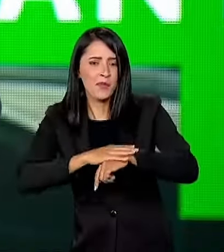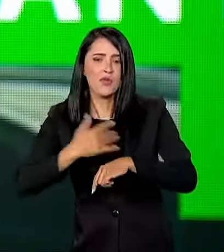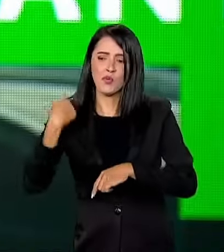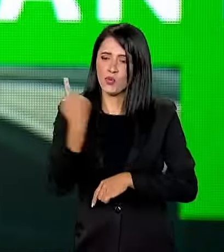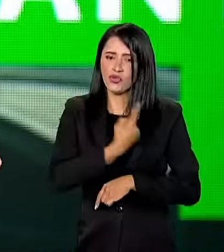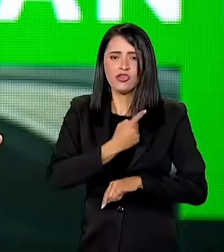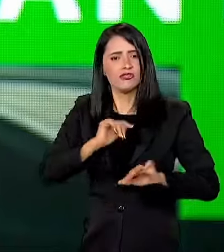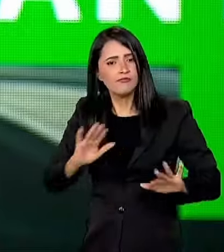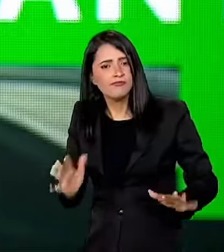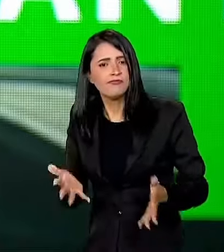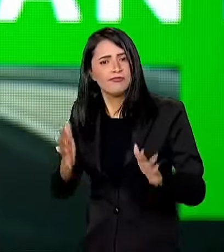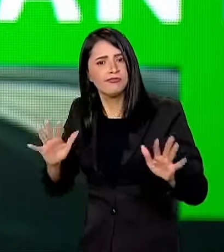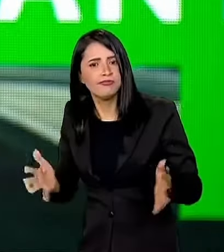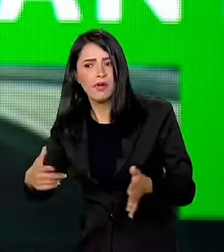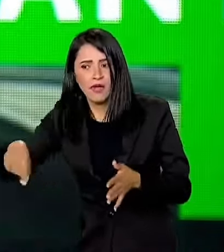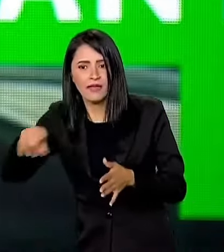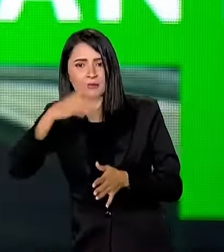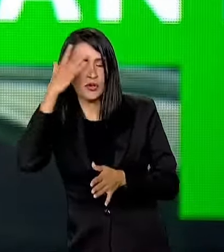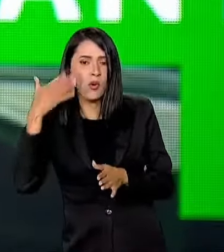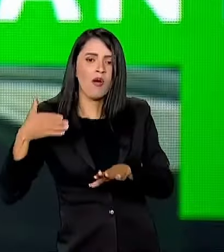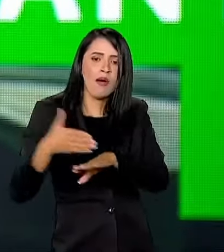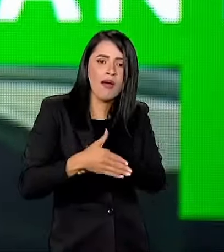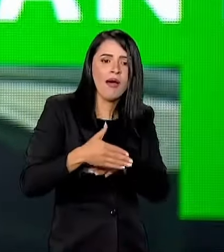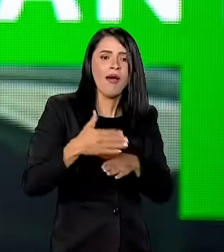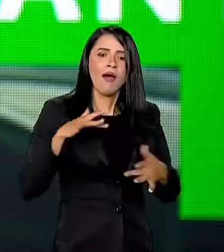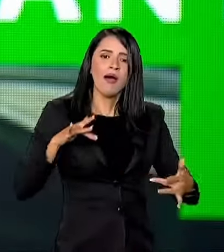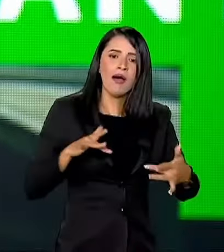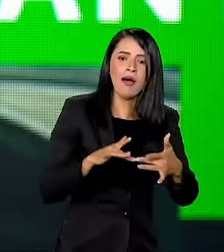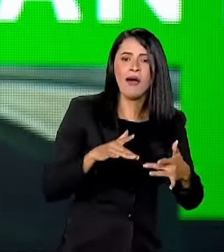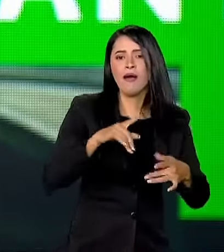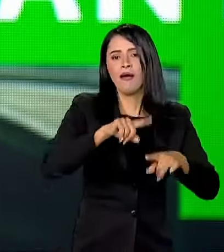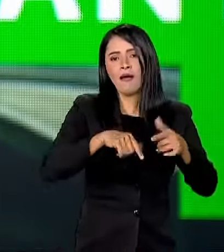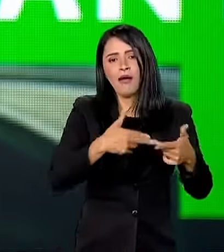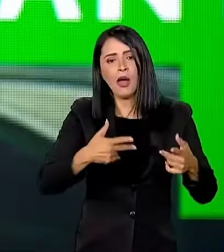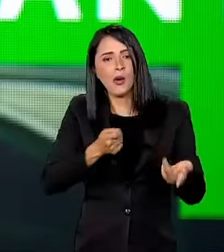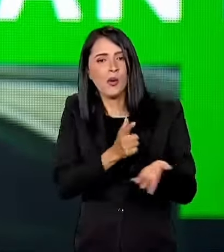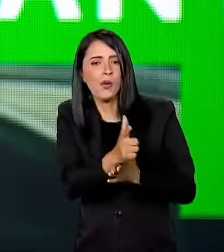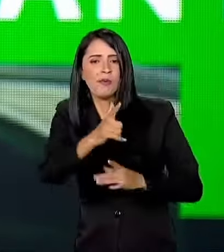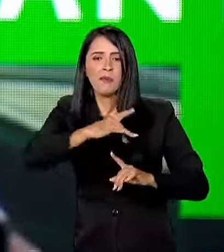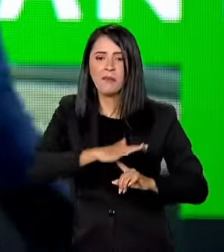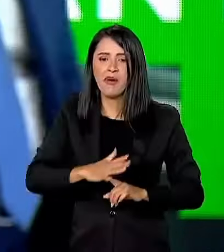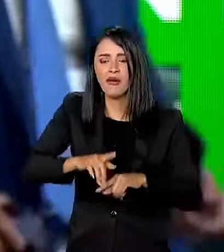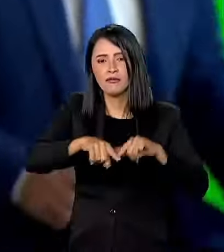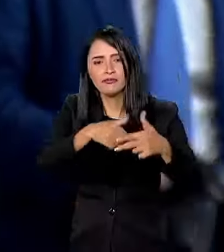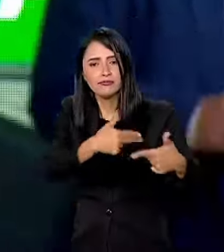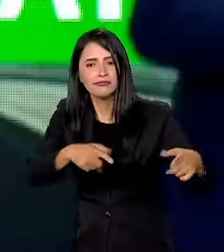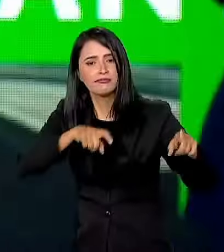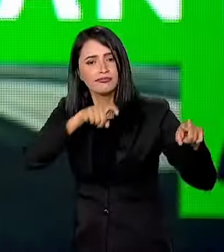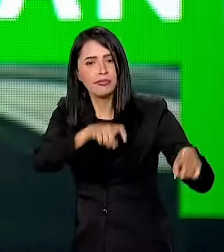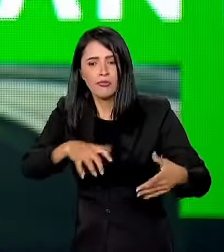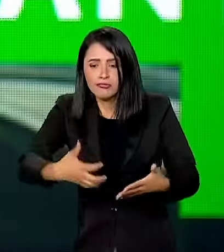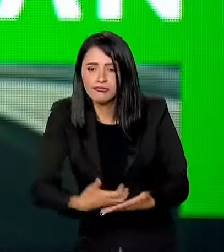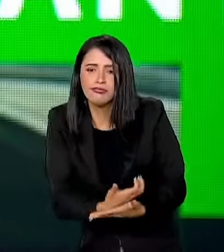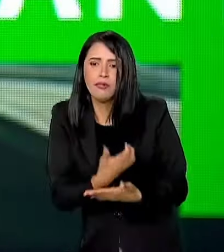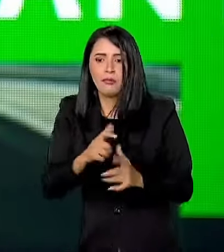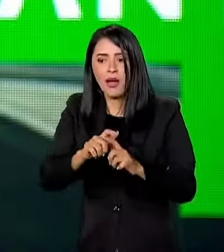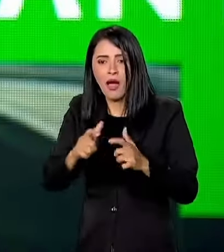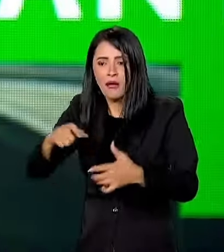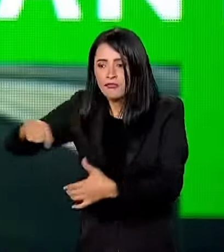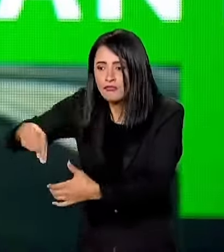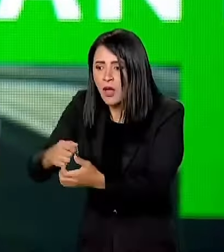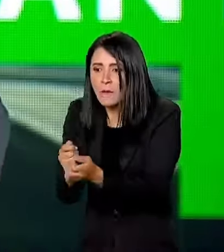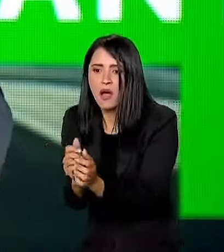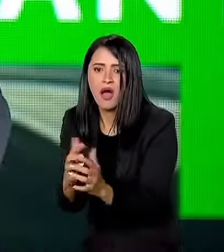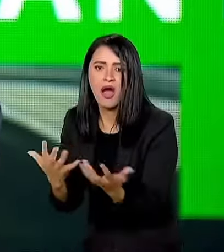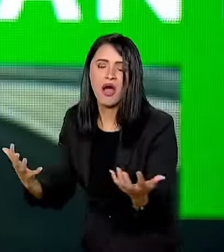estimulando o acesso dessa gente a máquinas, a implementos agrícolas para aumentar a produção. Isso vai